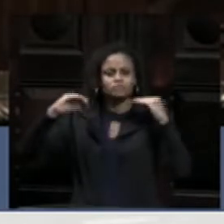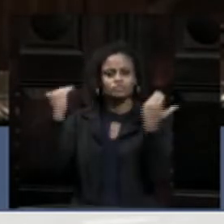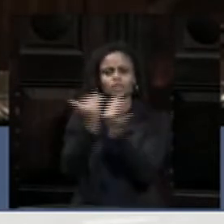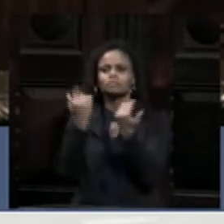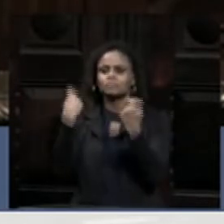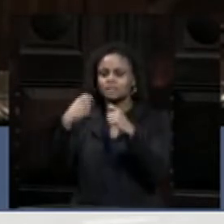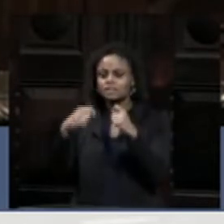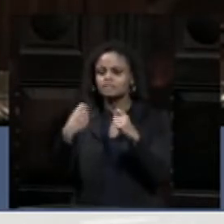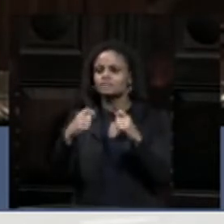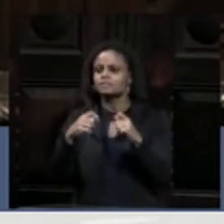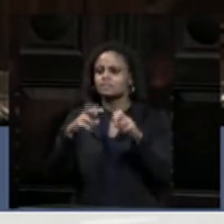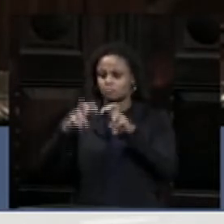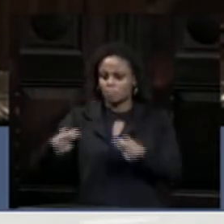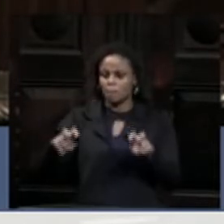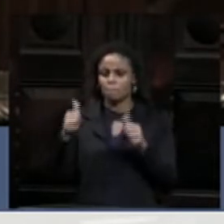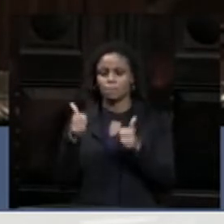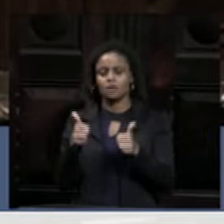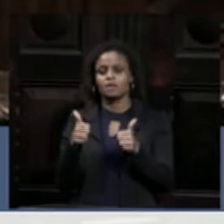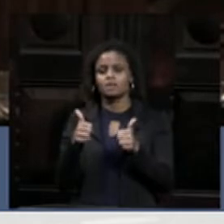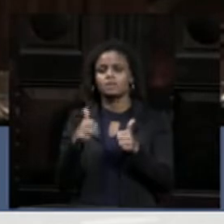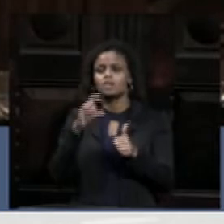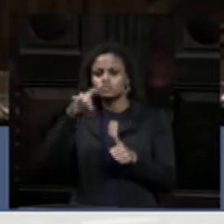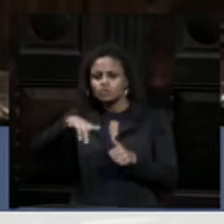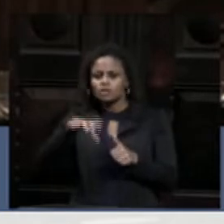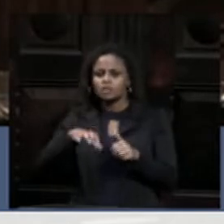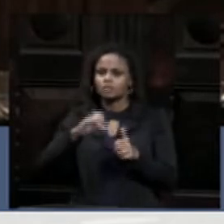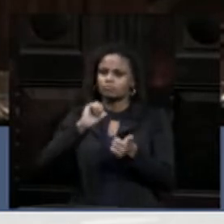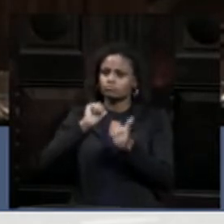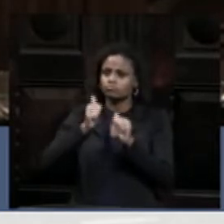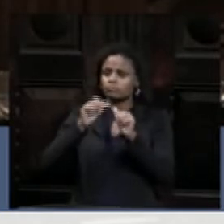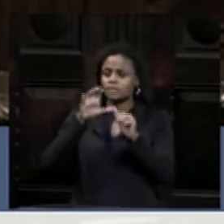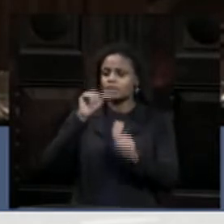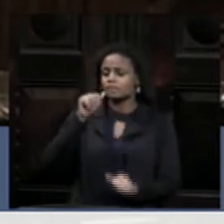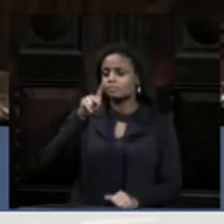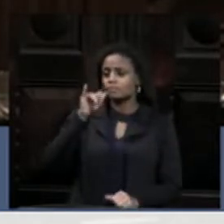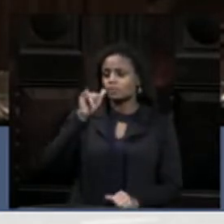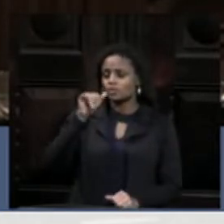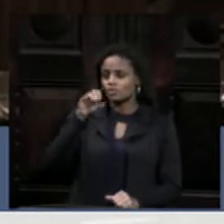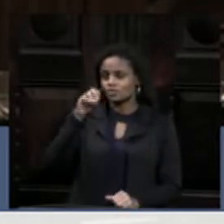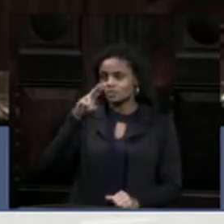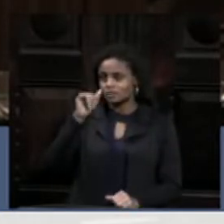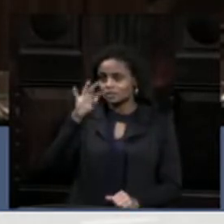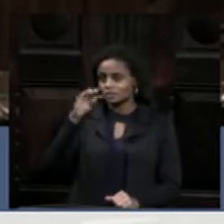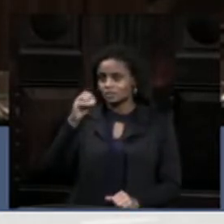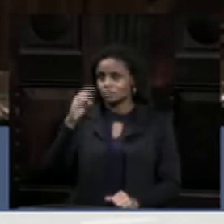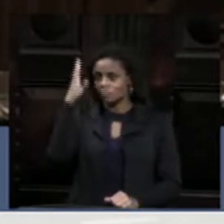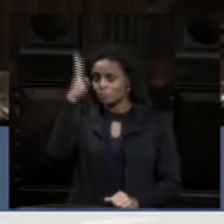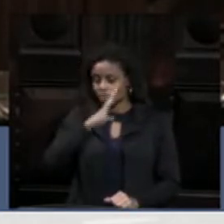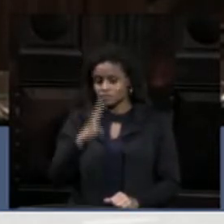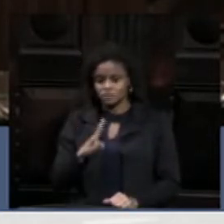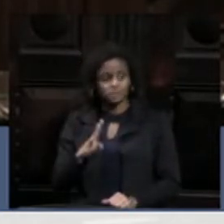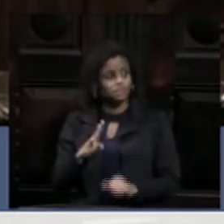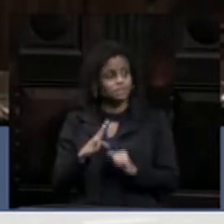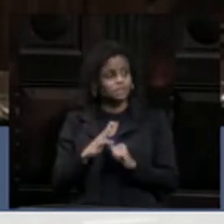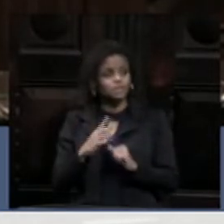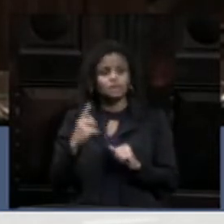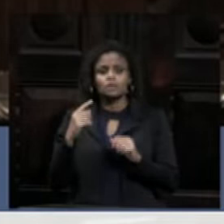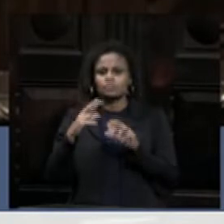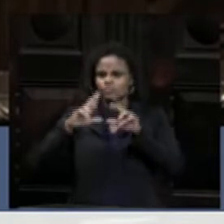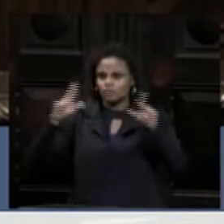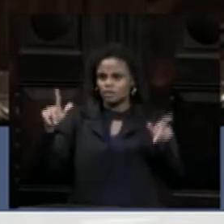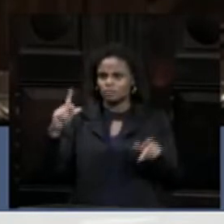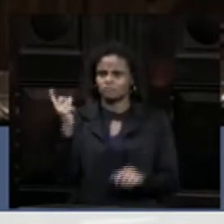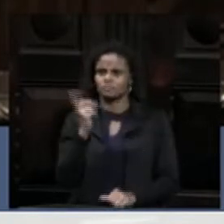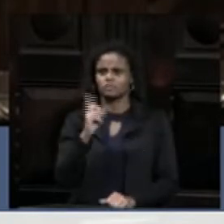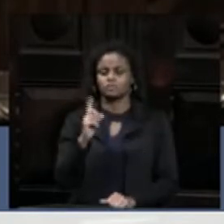no Campeonato Brasileiro que deve ser diferente. Preço de ingresso, na minha opinião, não tem nada a ver com a existência ou não da geral. Tem